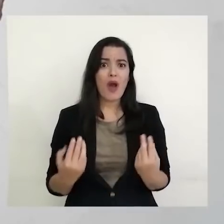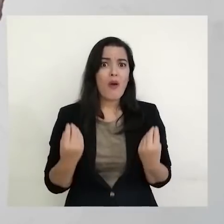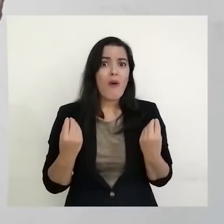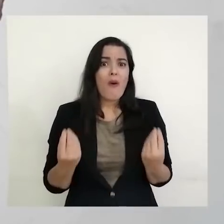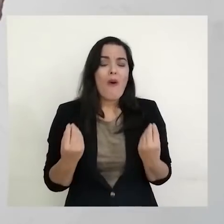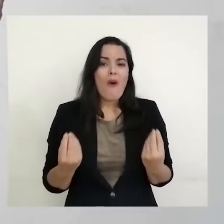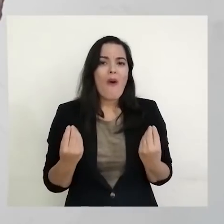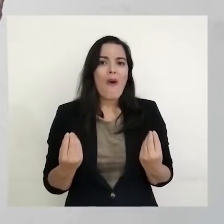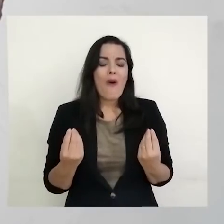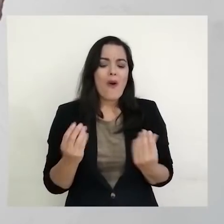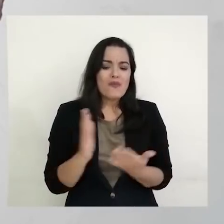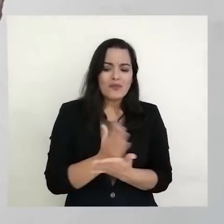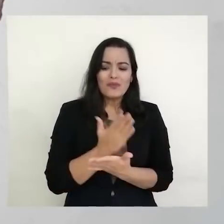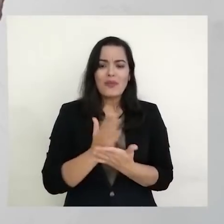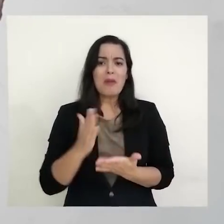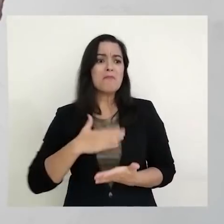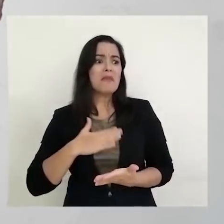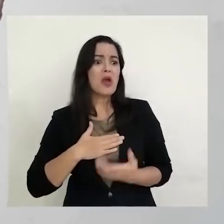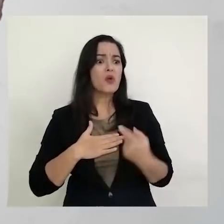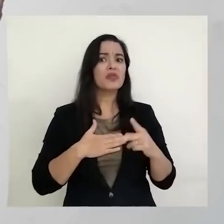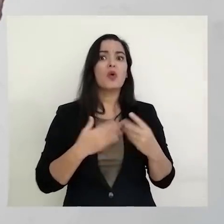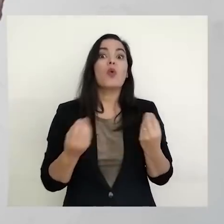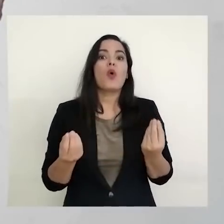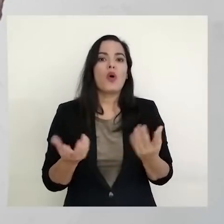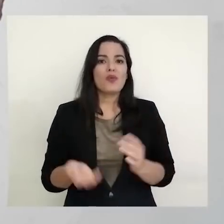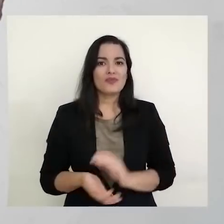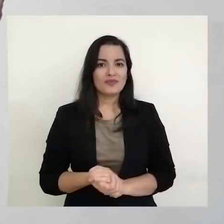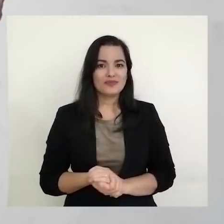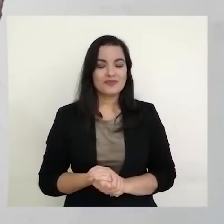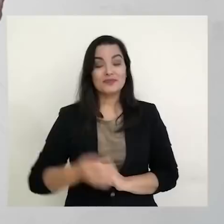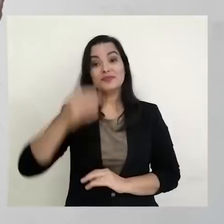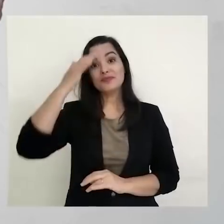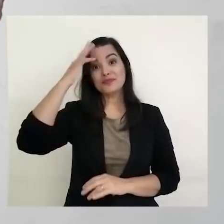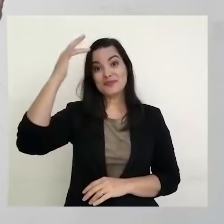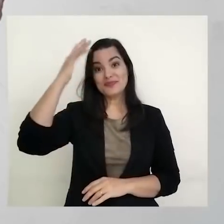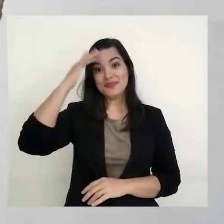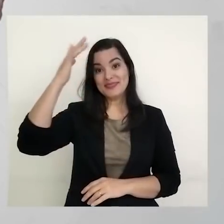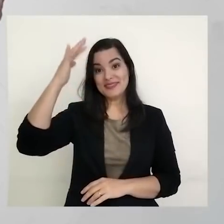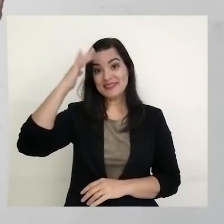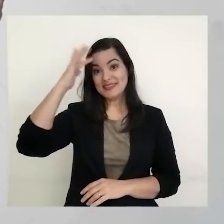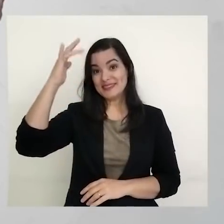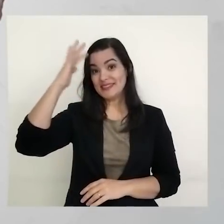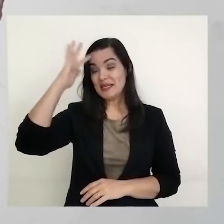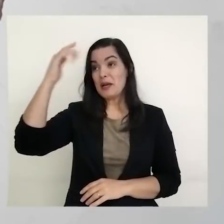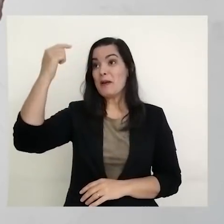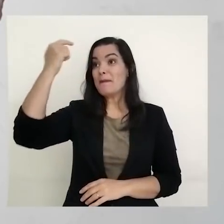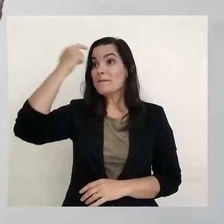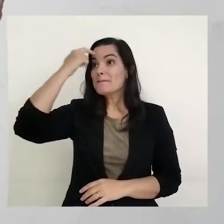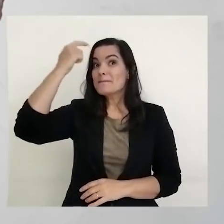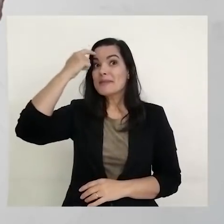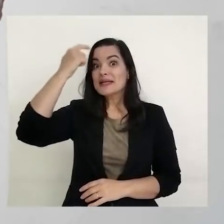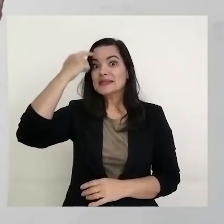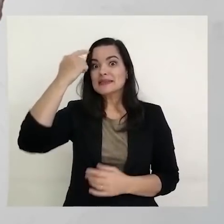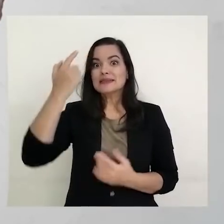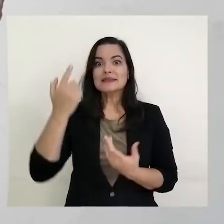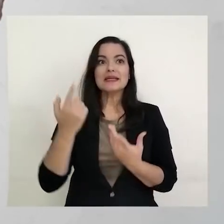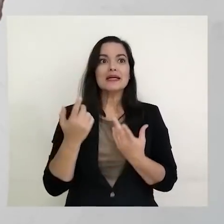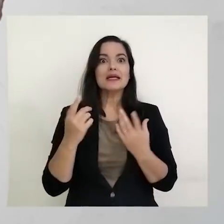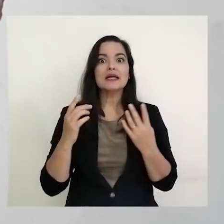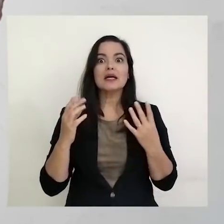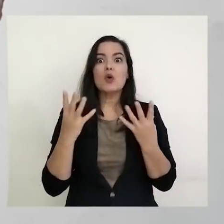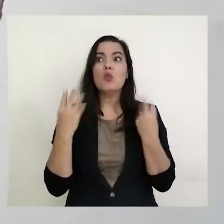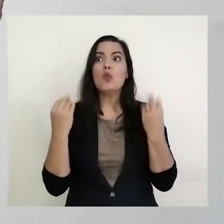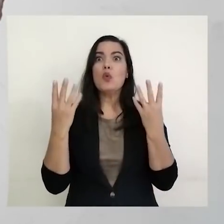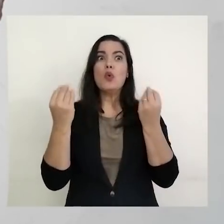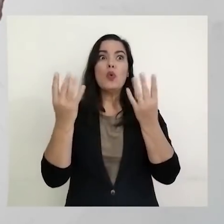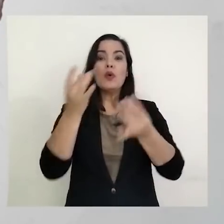idênticas. Como separá-las? Agora vocês imaginem pensar em tudo isso no meio de uma multidão. como fazer com